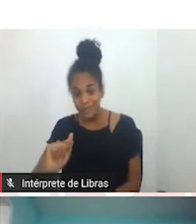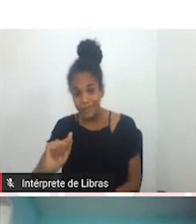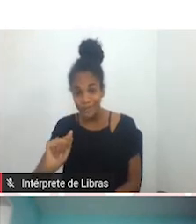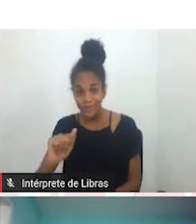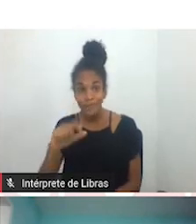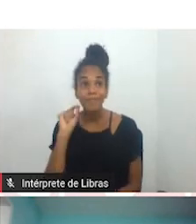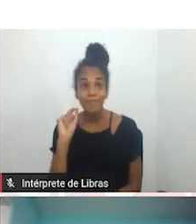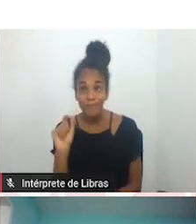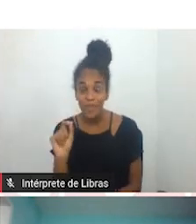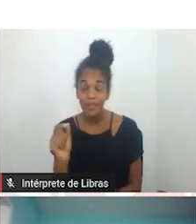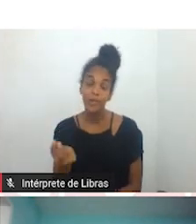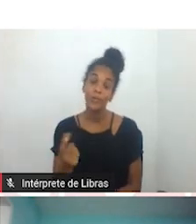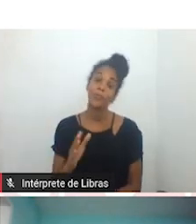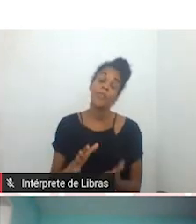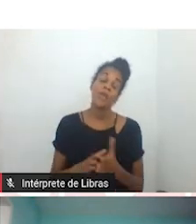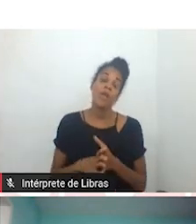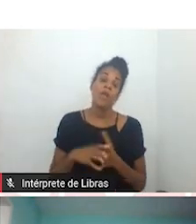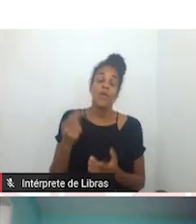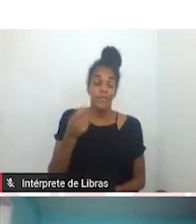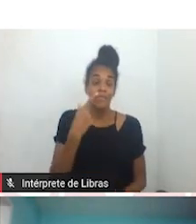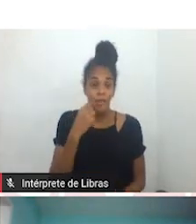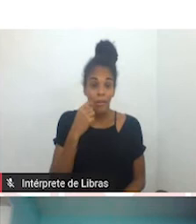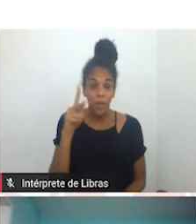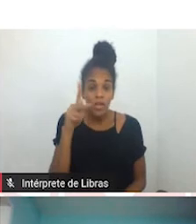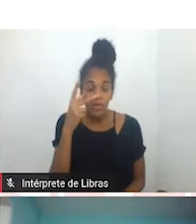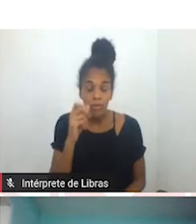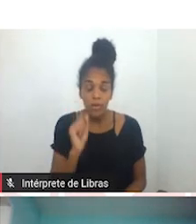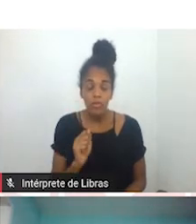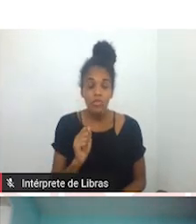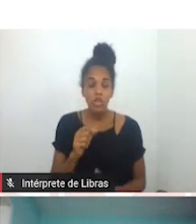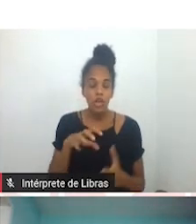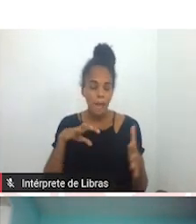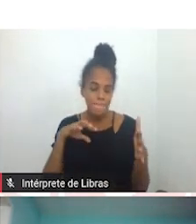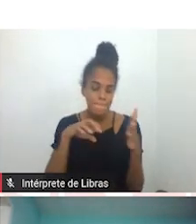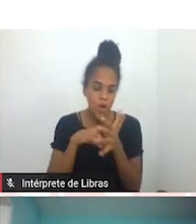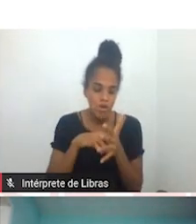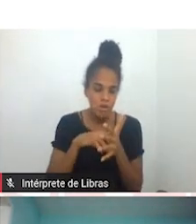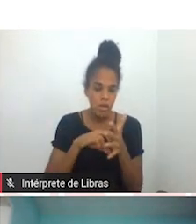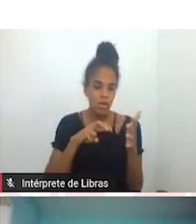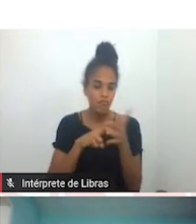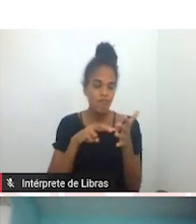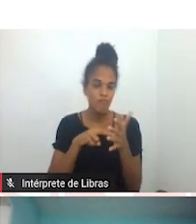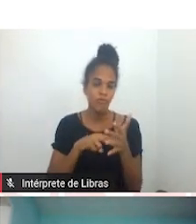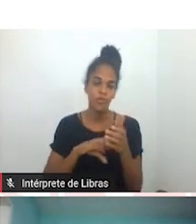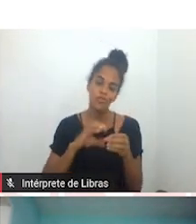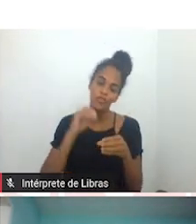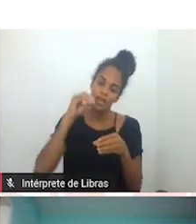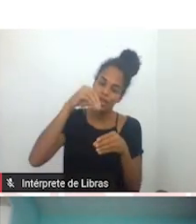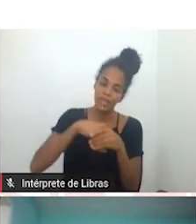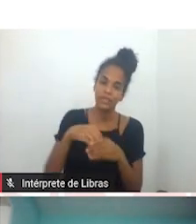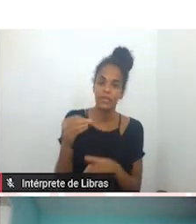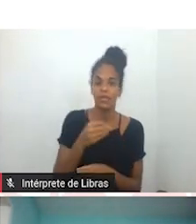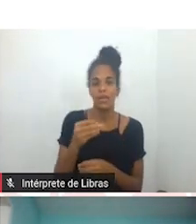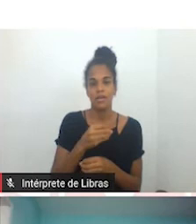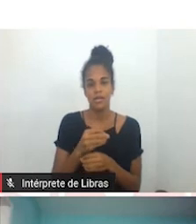vitro bloquearia essa entrada do vírus. Ou seja, era a droga que ia fazer com que o vírus não entrasse na célula, não causasse doença e